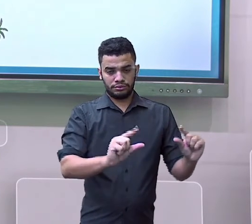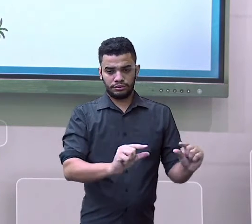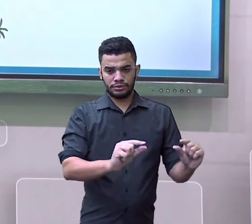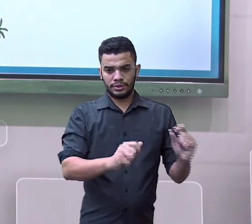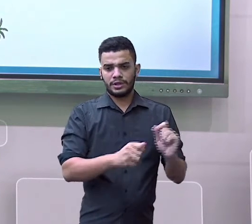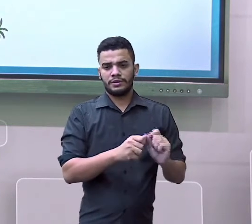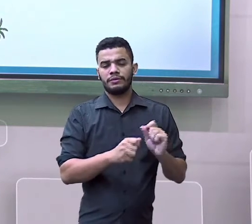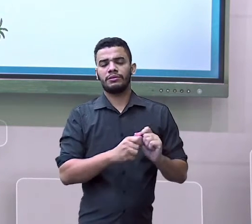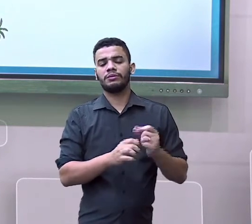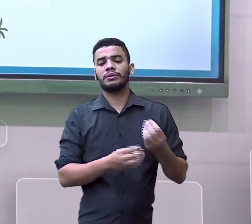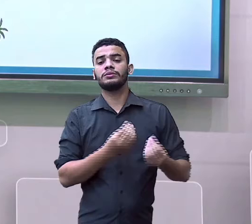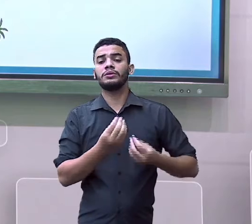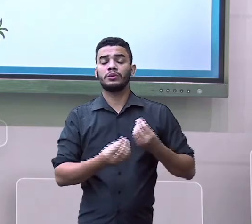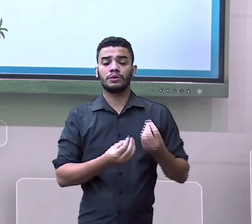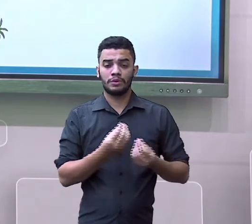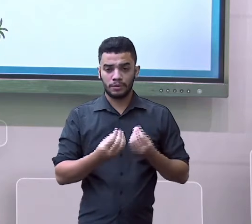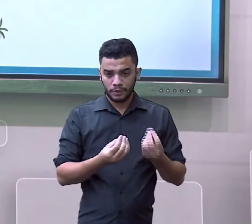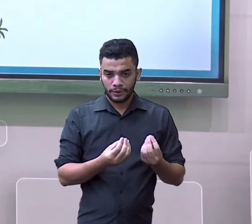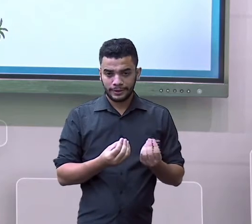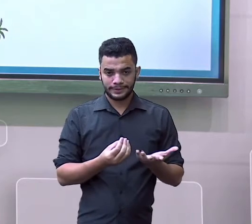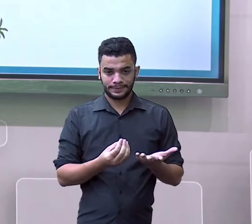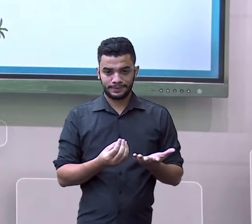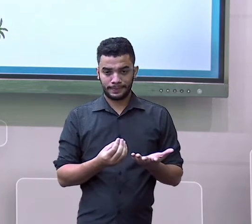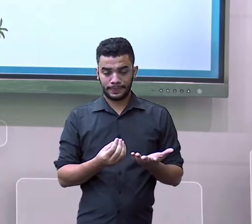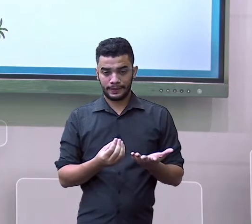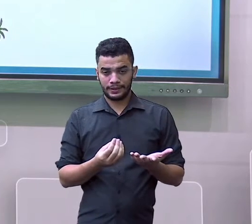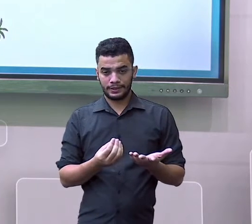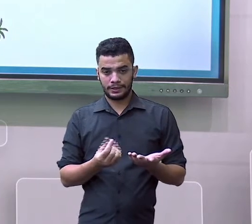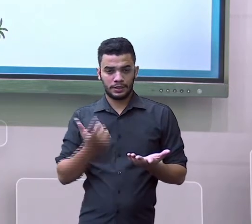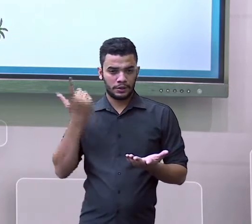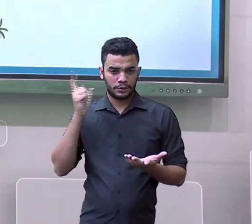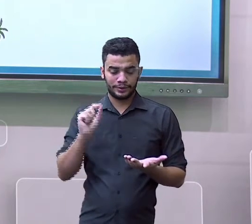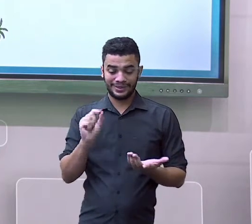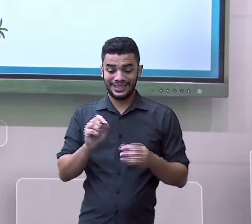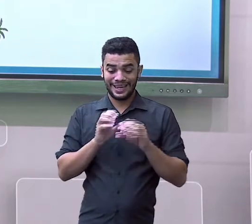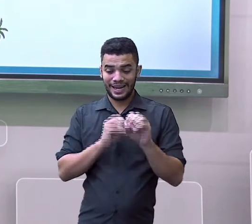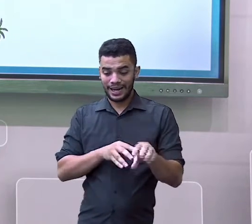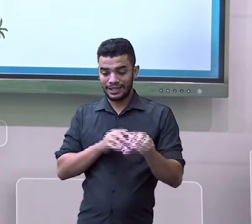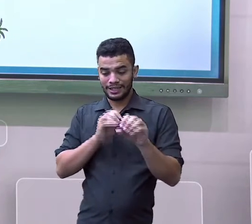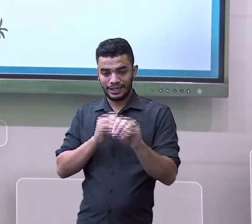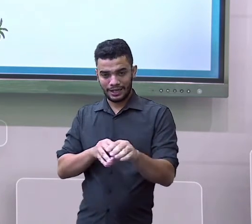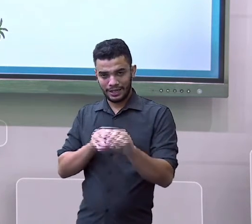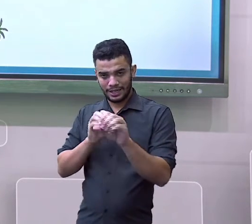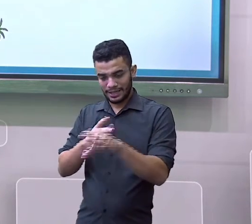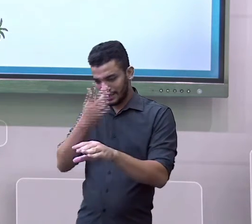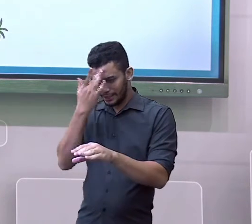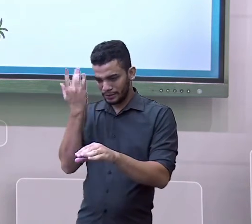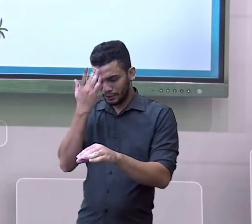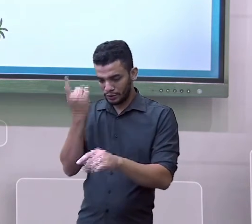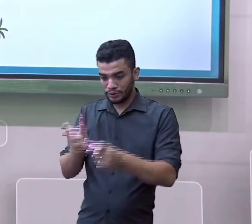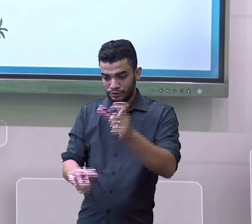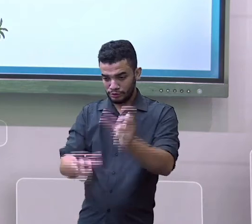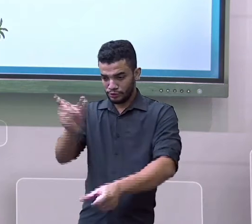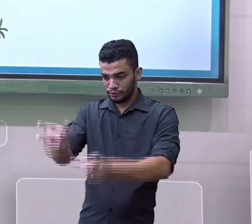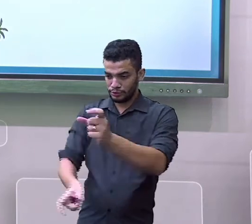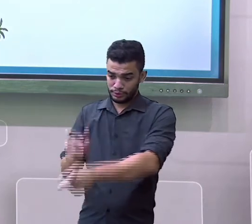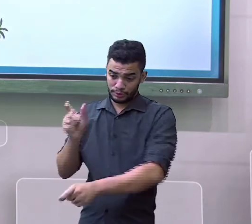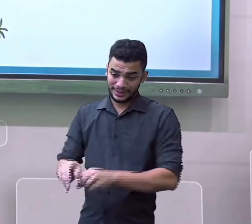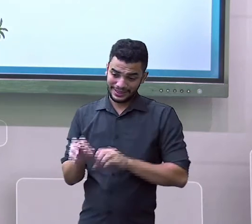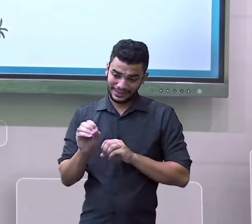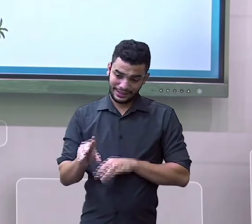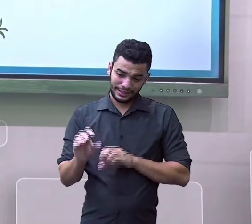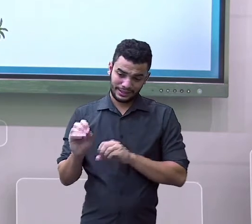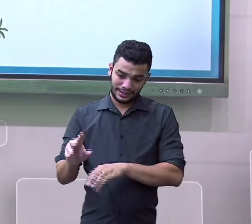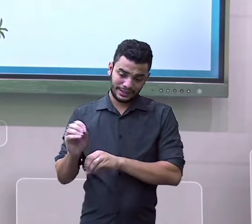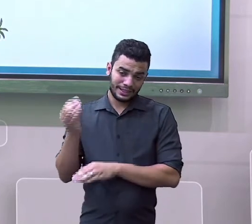excessivo da biodiversidade é por meio da educação. Esta é uma forma